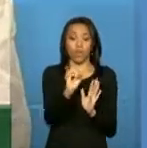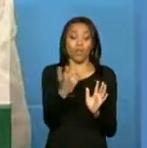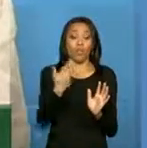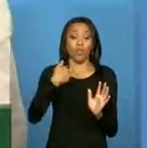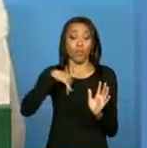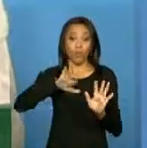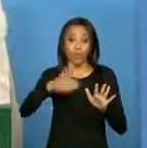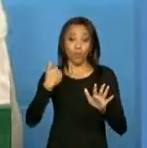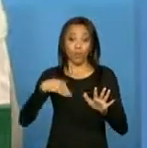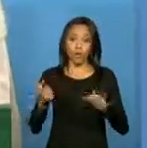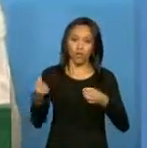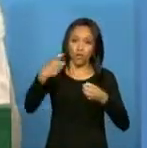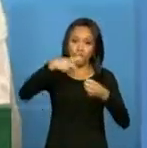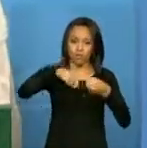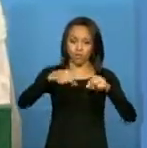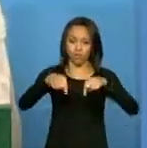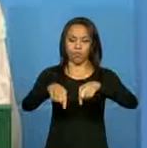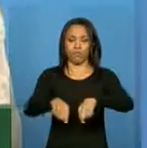daqui,